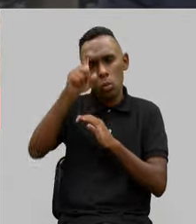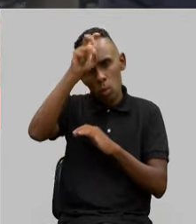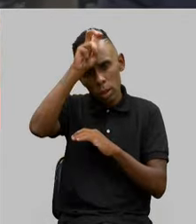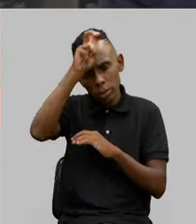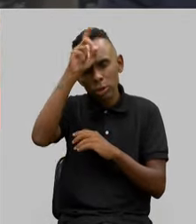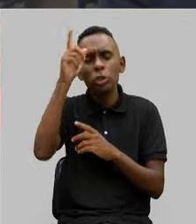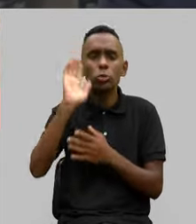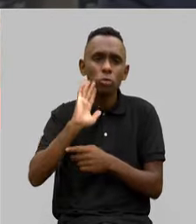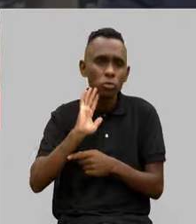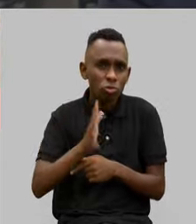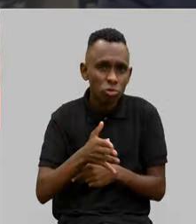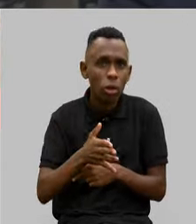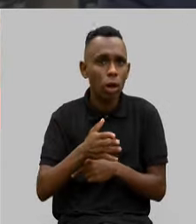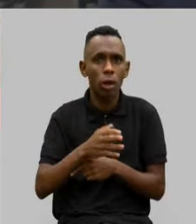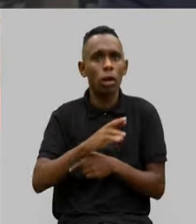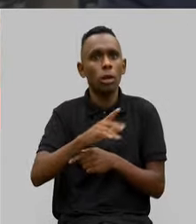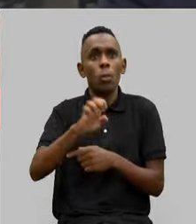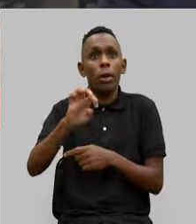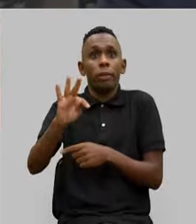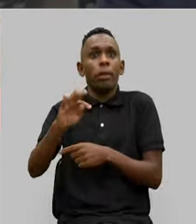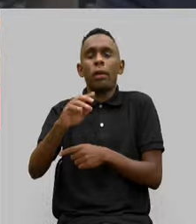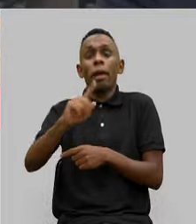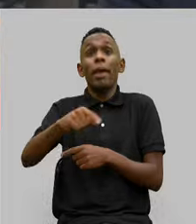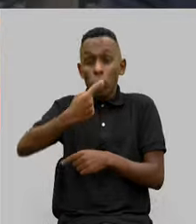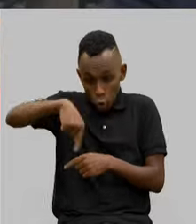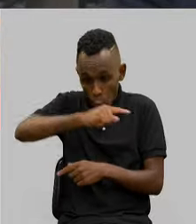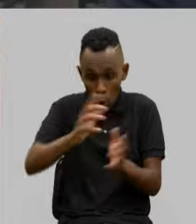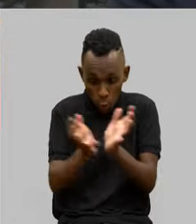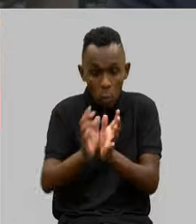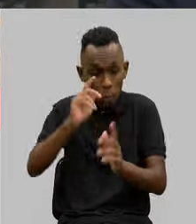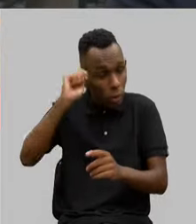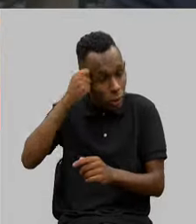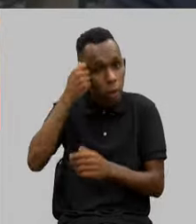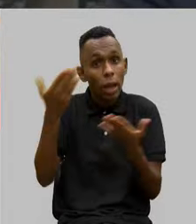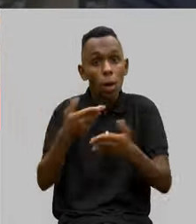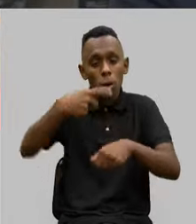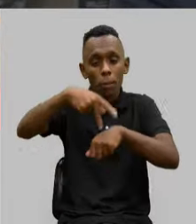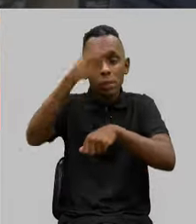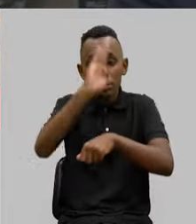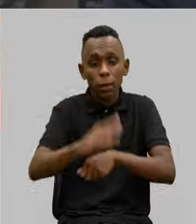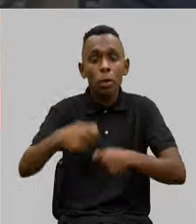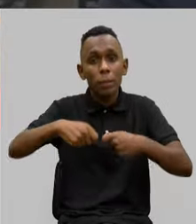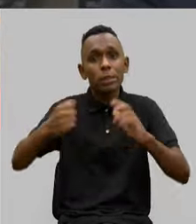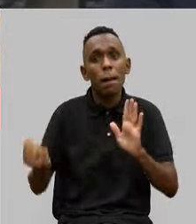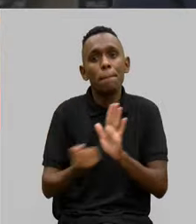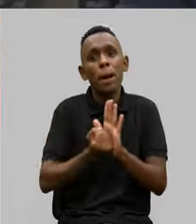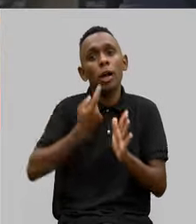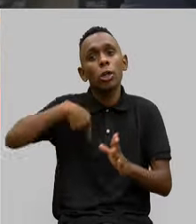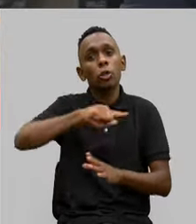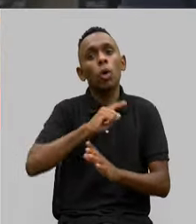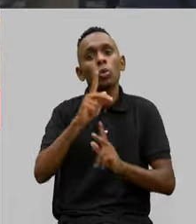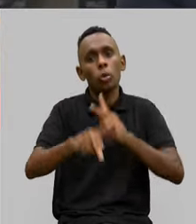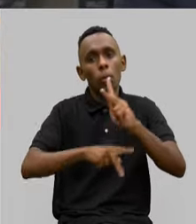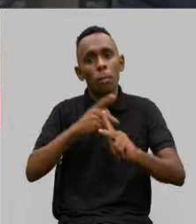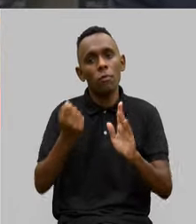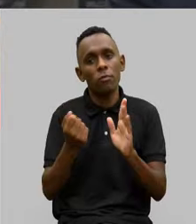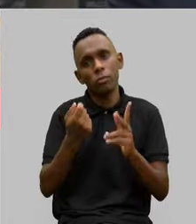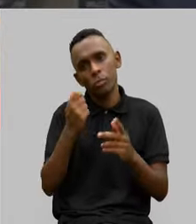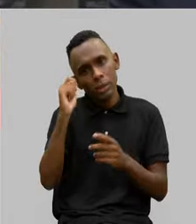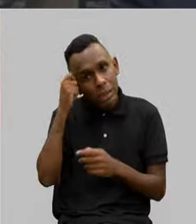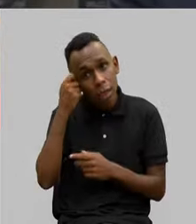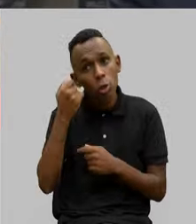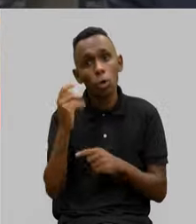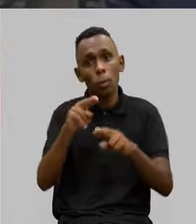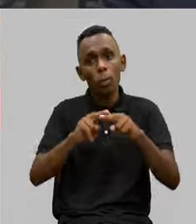foi foi extr terrestre fomos nós e agora aqui no Brasil a gente precisa atente a isso e por isso que é importante